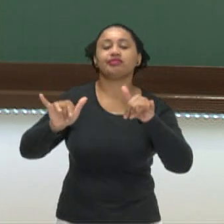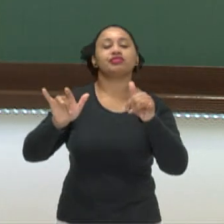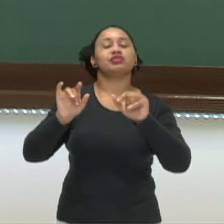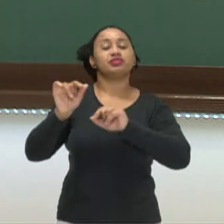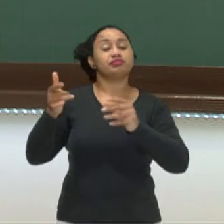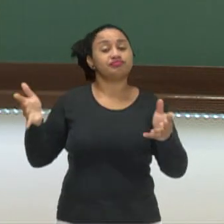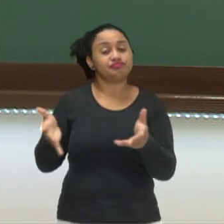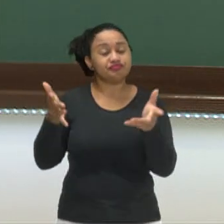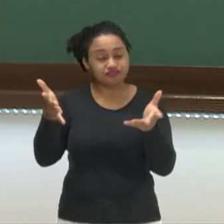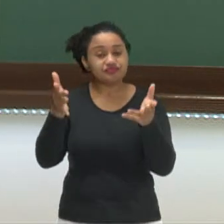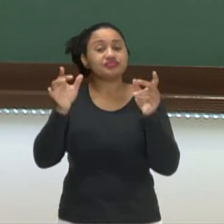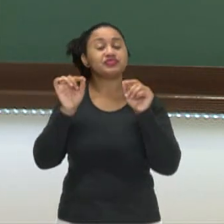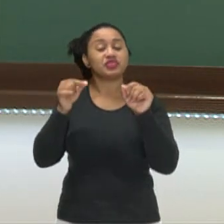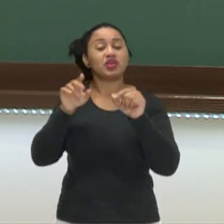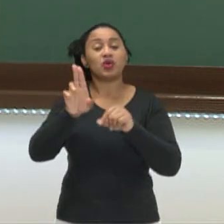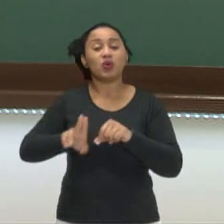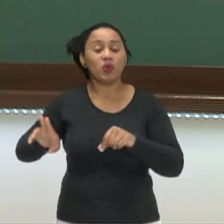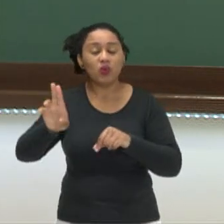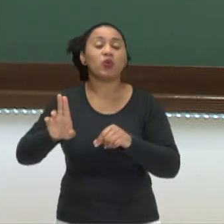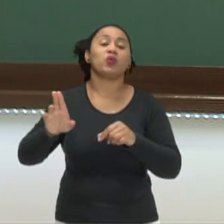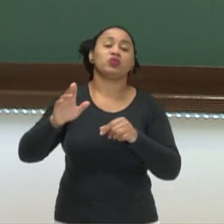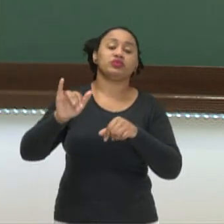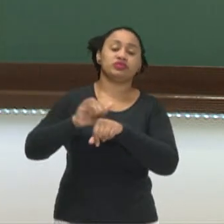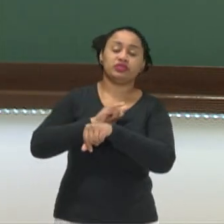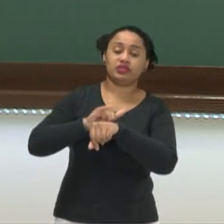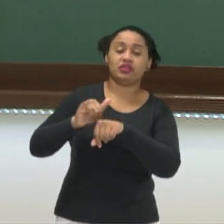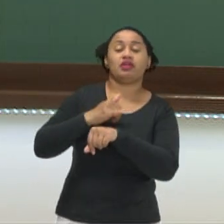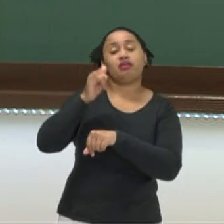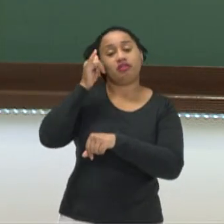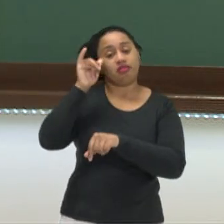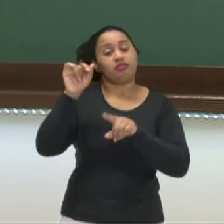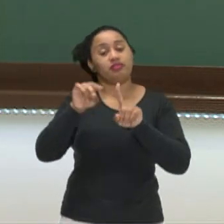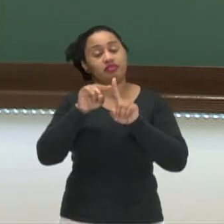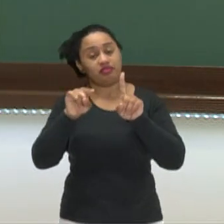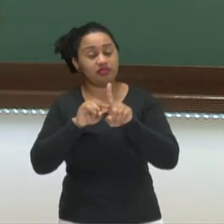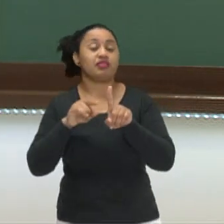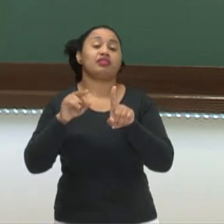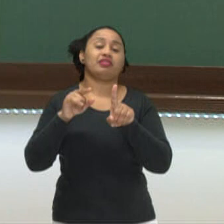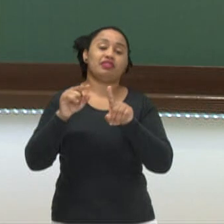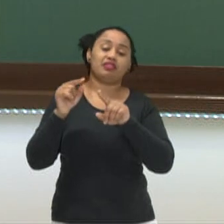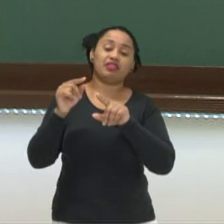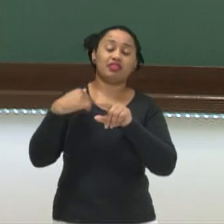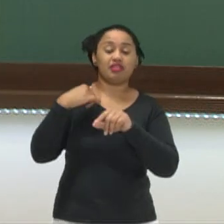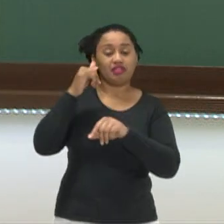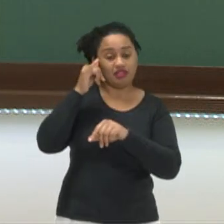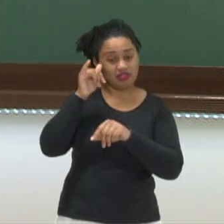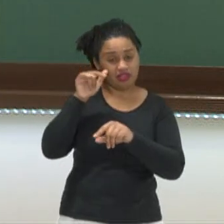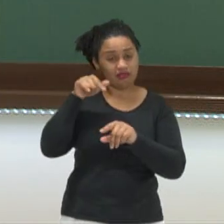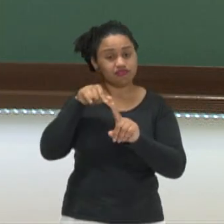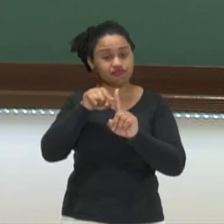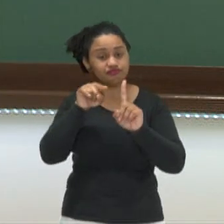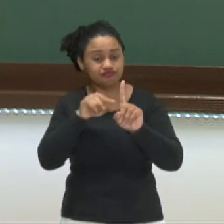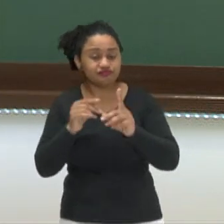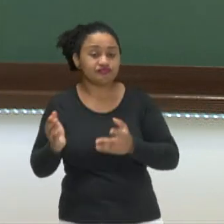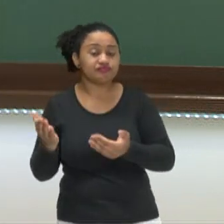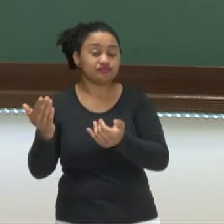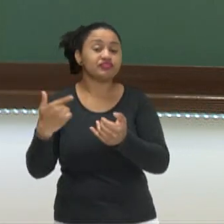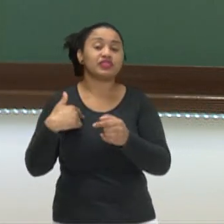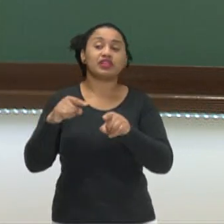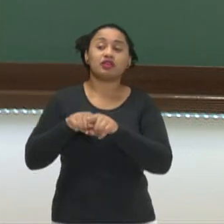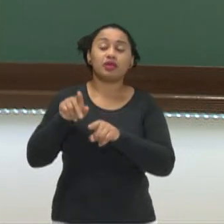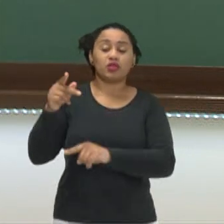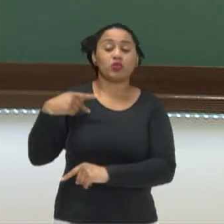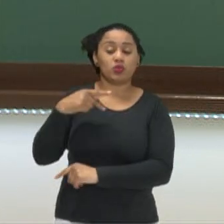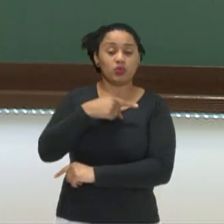de incentivo, né, ao uso de métodos anticoncepcionais, de prevenção de gravidez precoce, nos postos